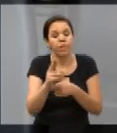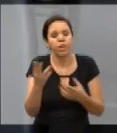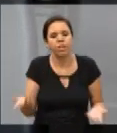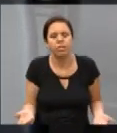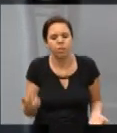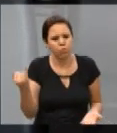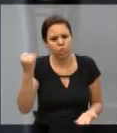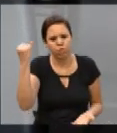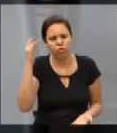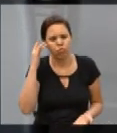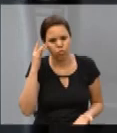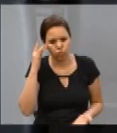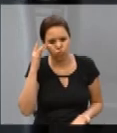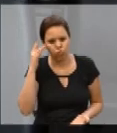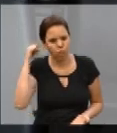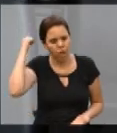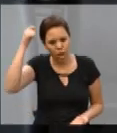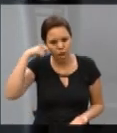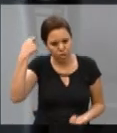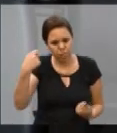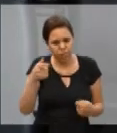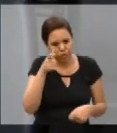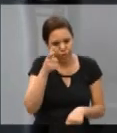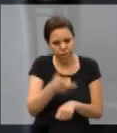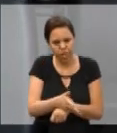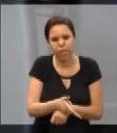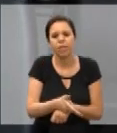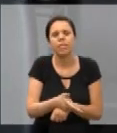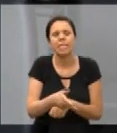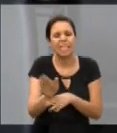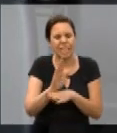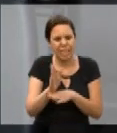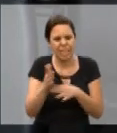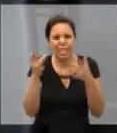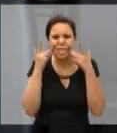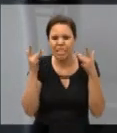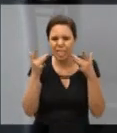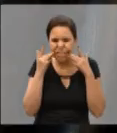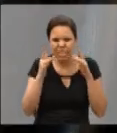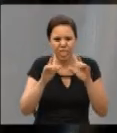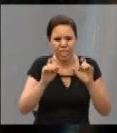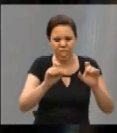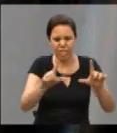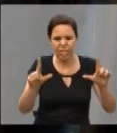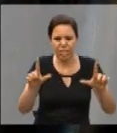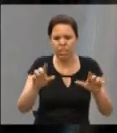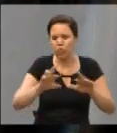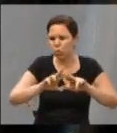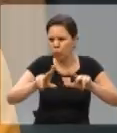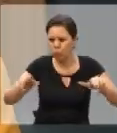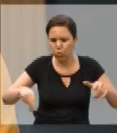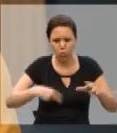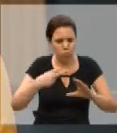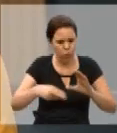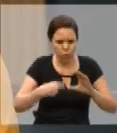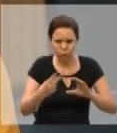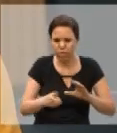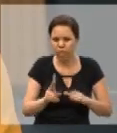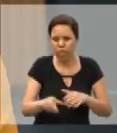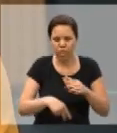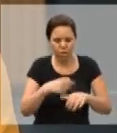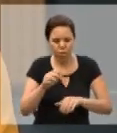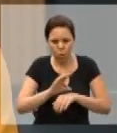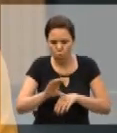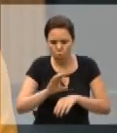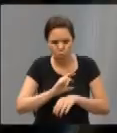acho importantíssimo, eu acho que ator tem que assistir cinema, teatro, em exposição, ator tem que se reciclar o tempo todo. Tem que consumir. Tem